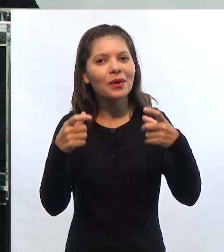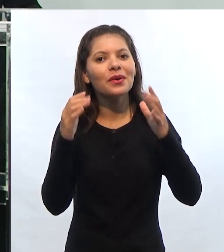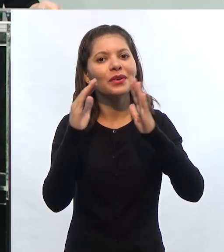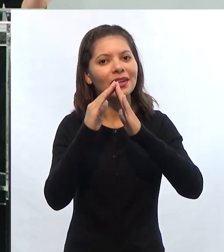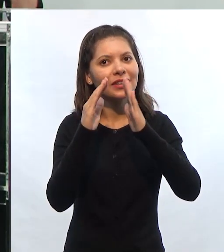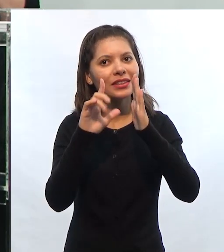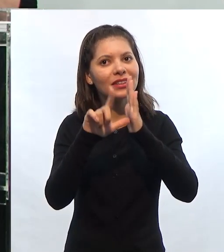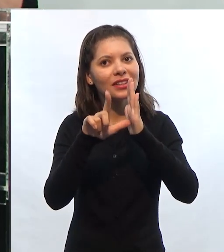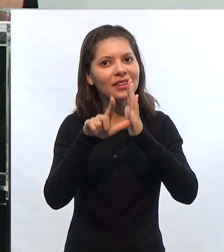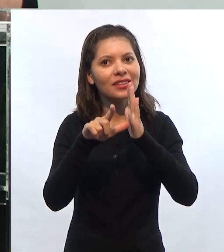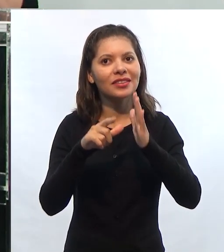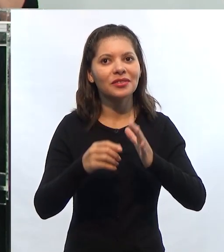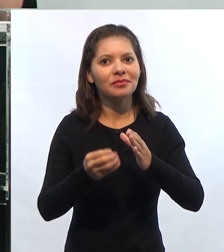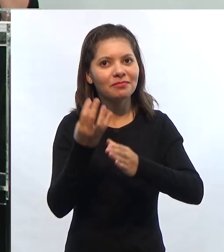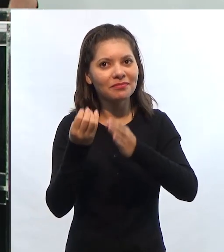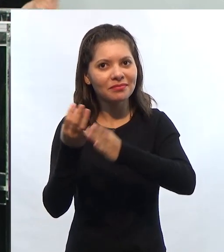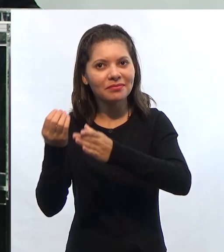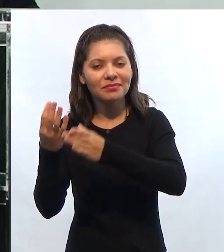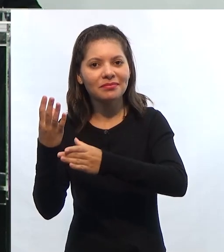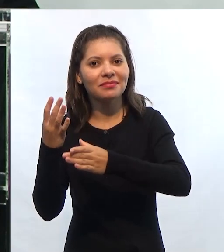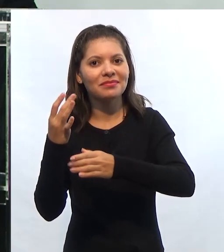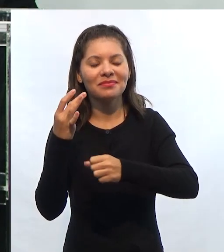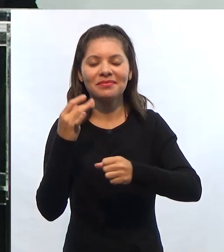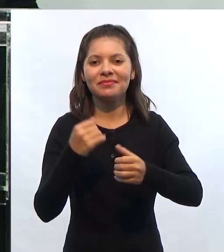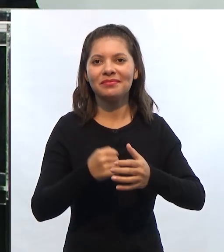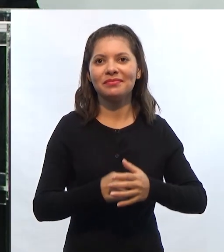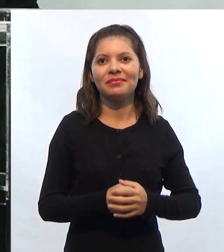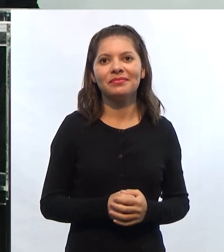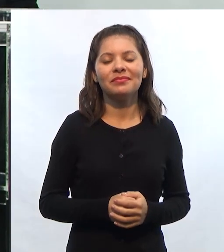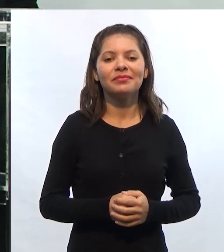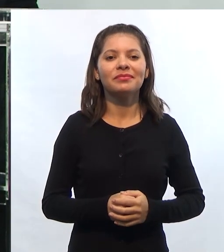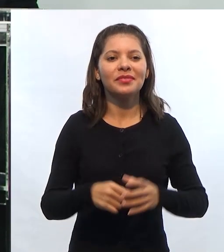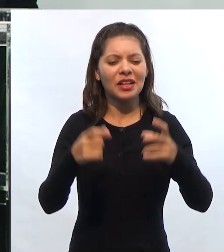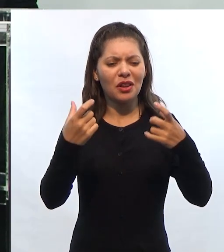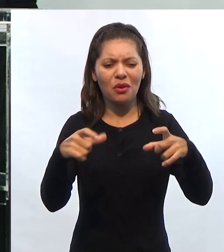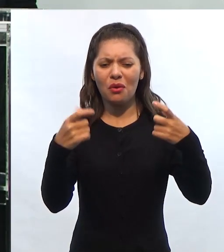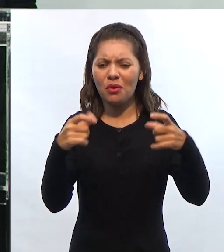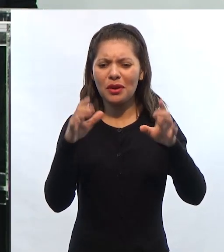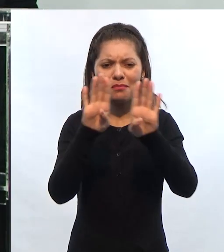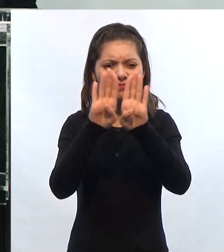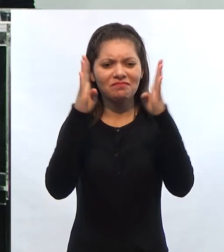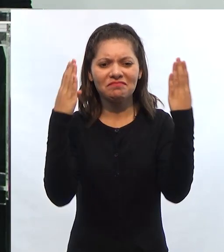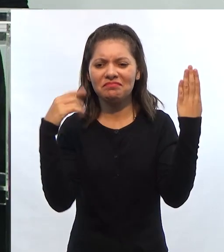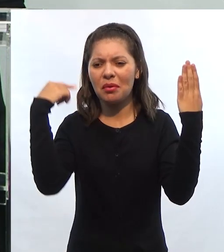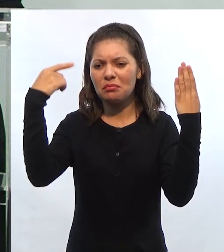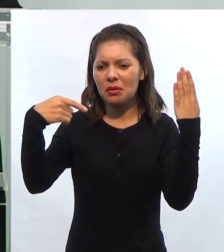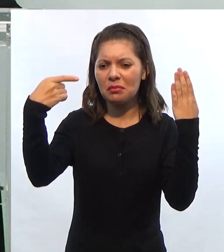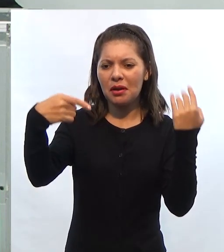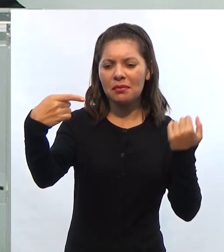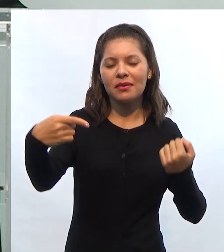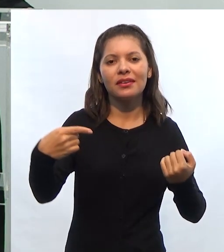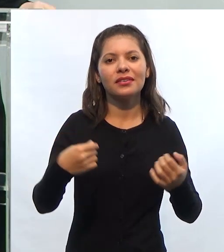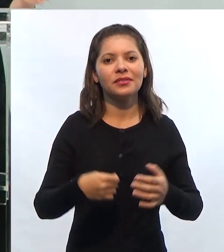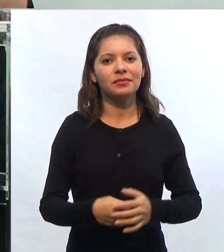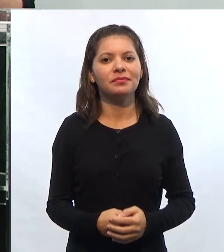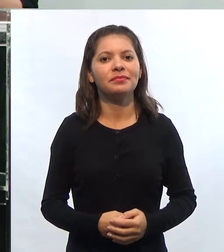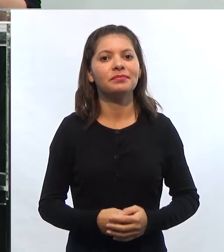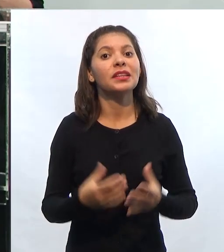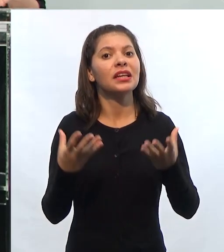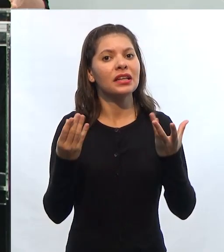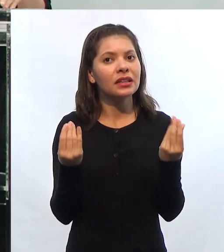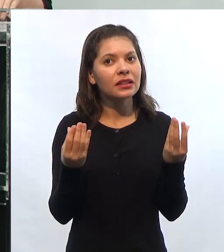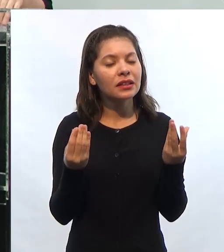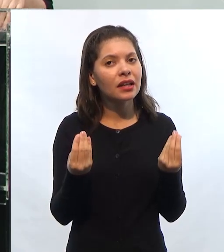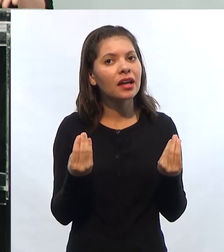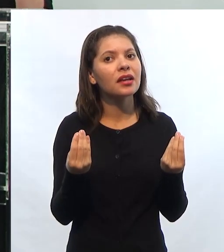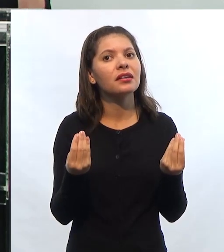que se reproduz com uma facilidade incrível, né? A gente vê farmácias aí abrindo todo dia. Tem demanda para